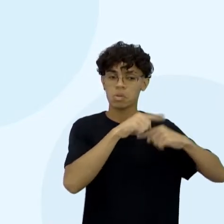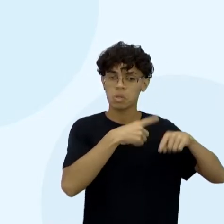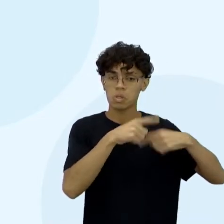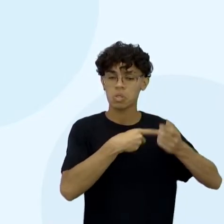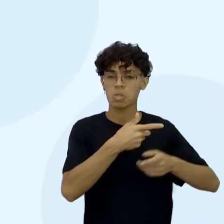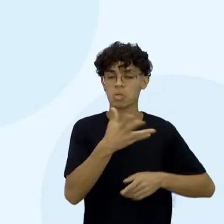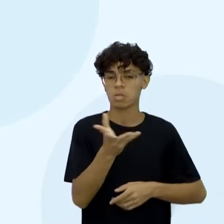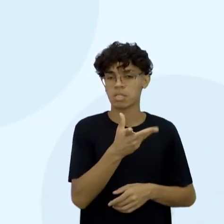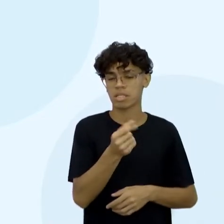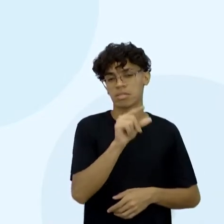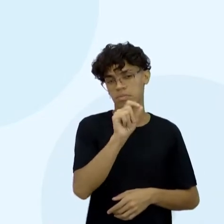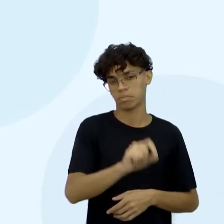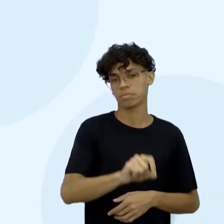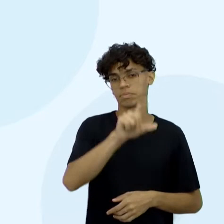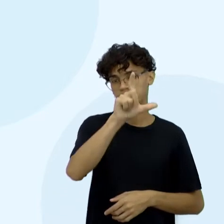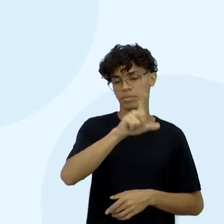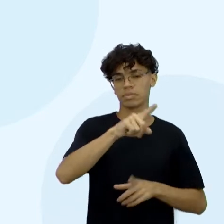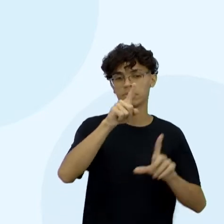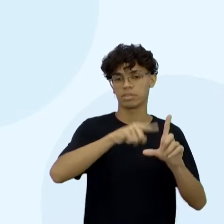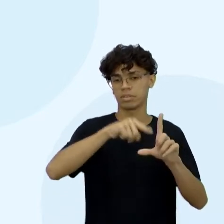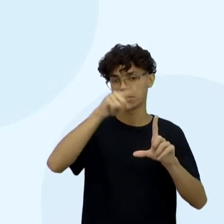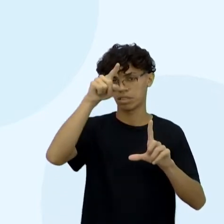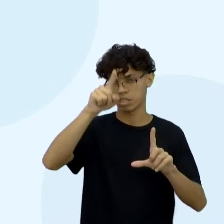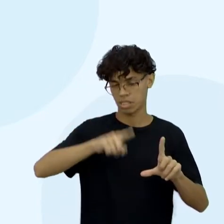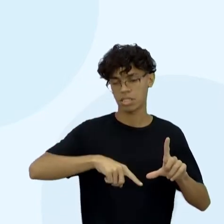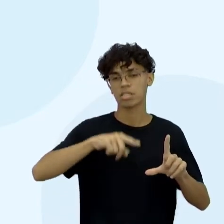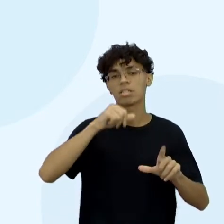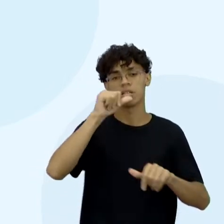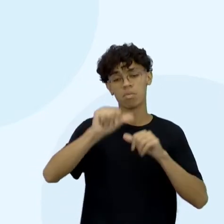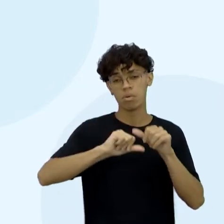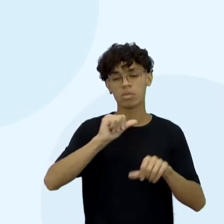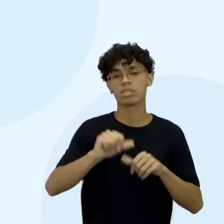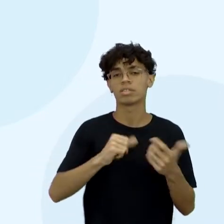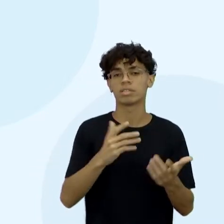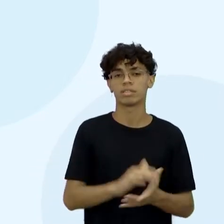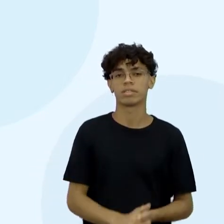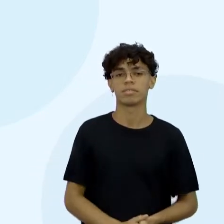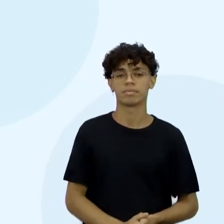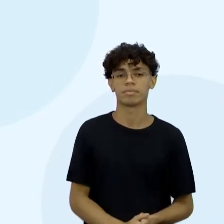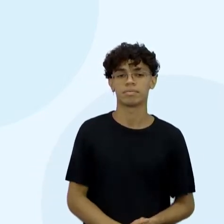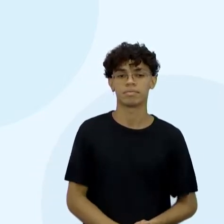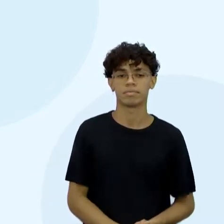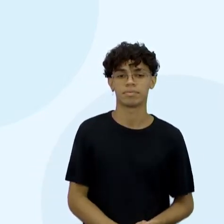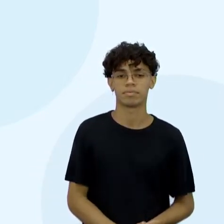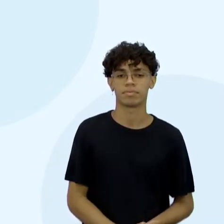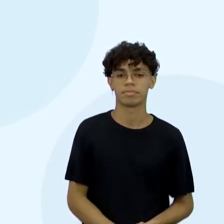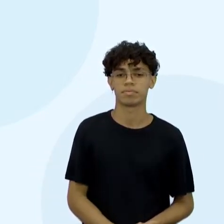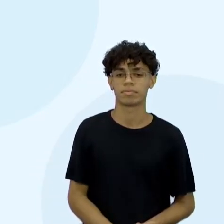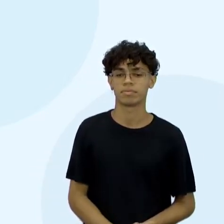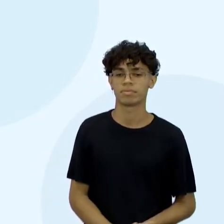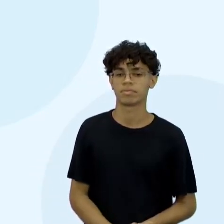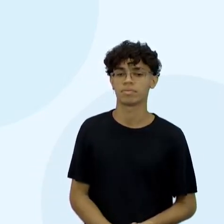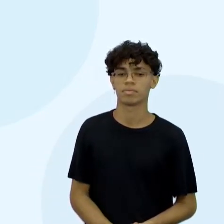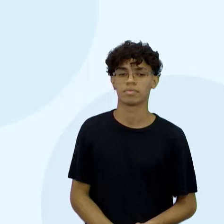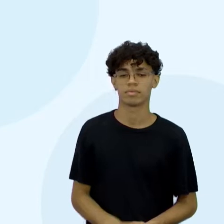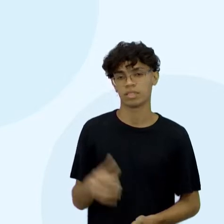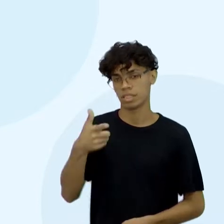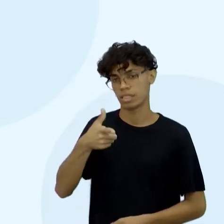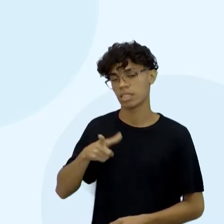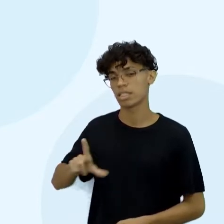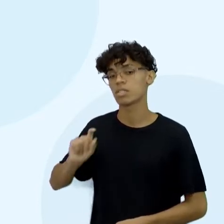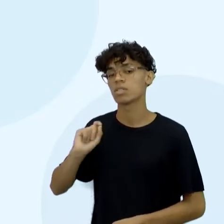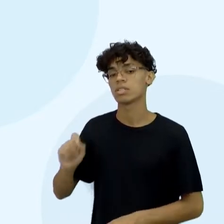tempo, este gráfico da velocidade sofre alteração. Vou fazer aqui com a mão primeiro, ó, o que nós tínhamos